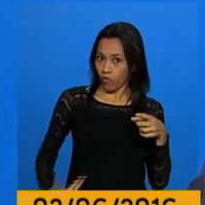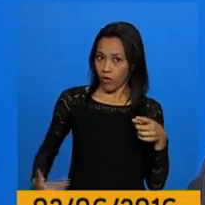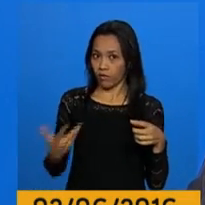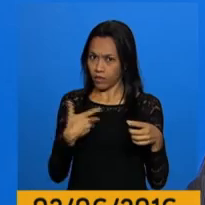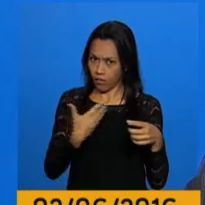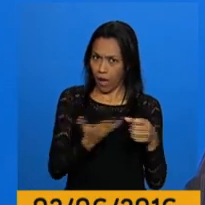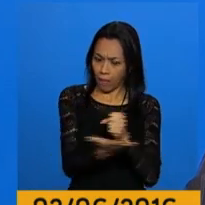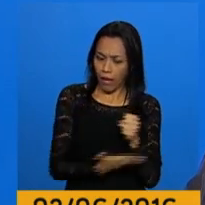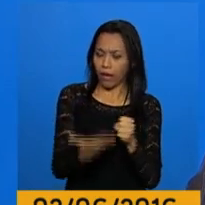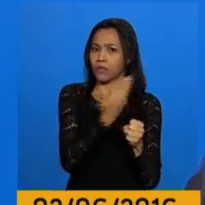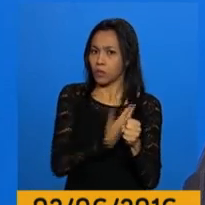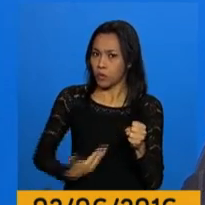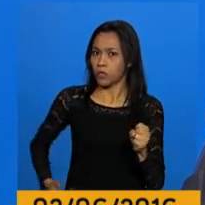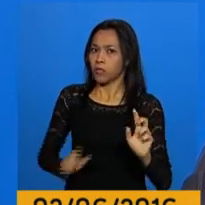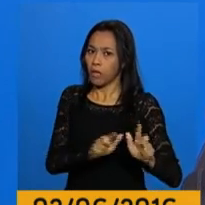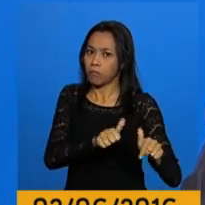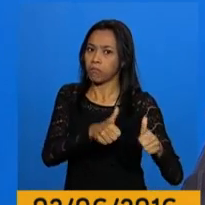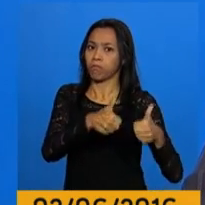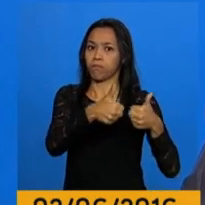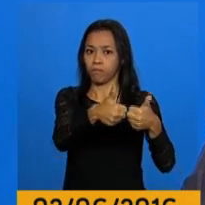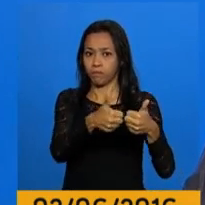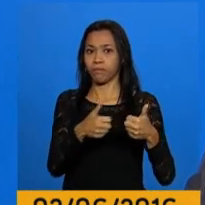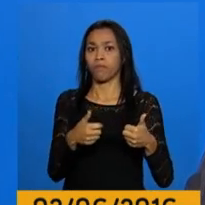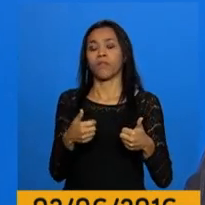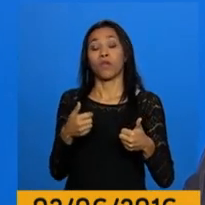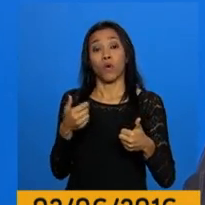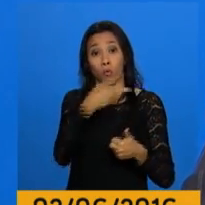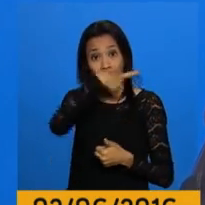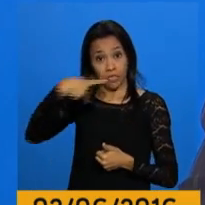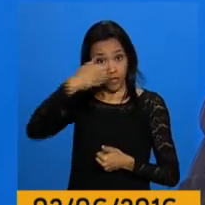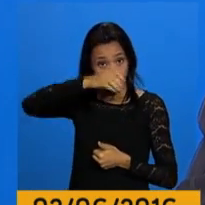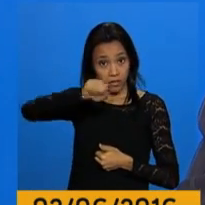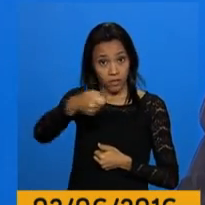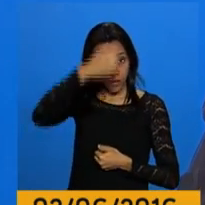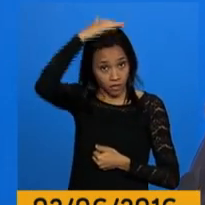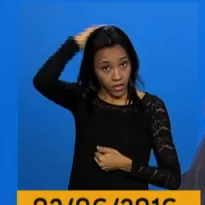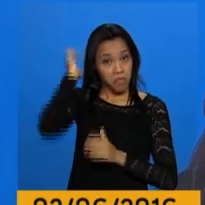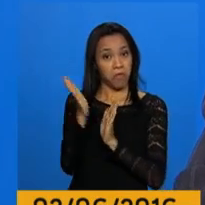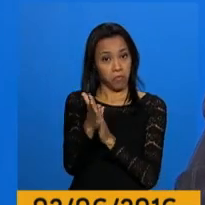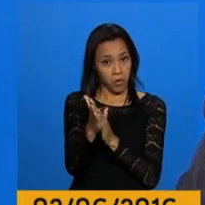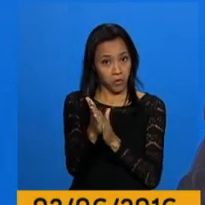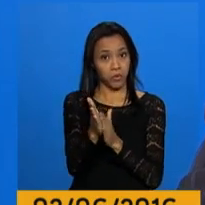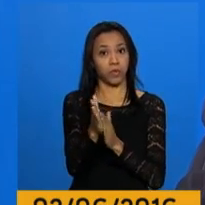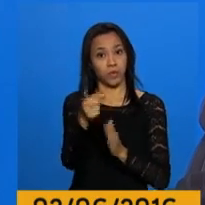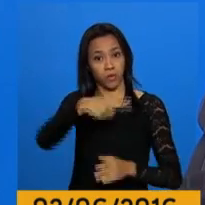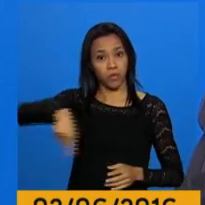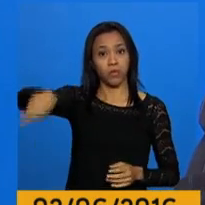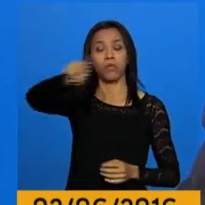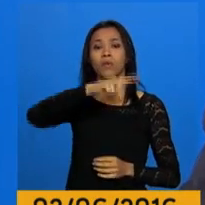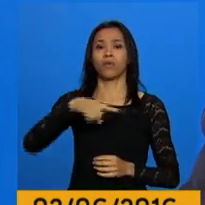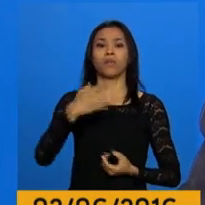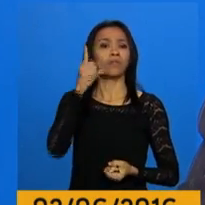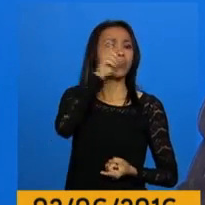está correspondendo plenamente. O presidente fez questão de elogiar na sua fala, e eu quero reiterar aqui o reconhecimento